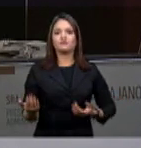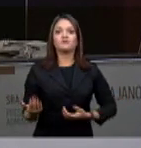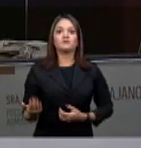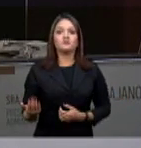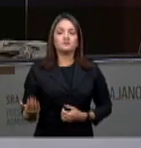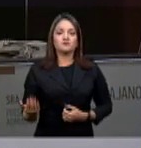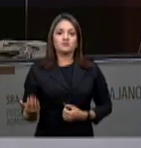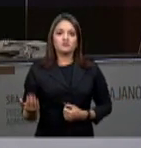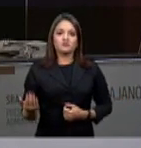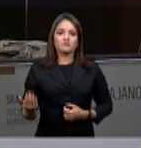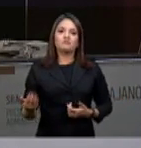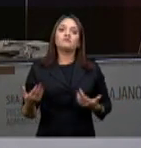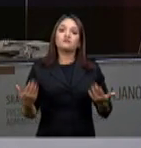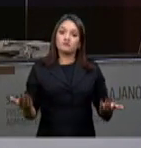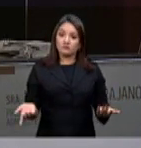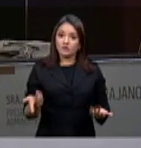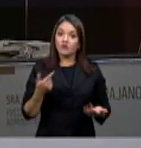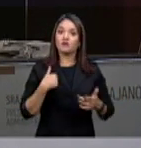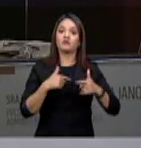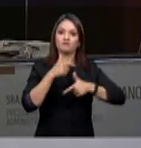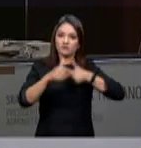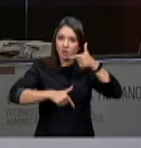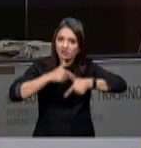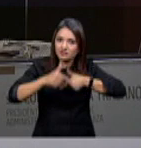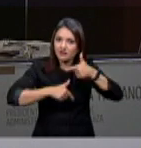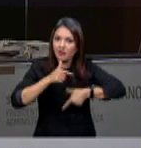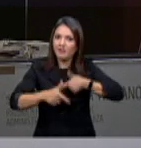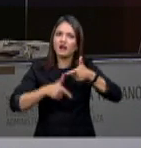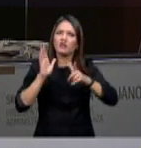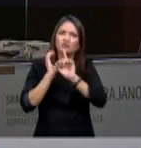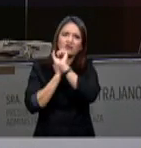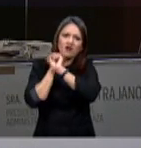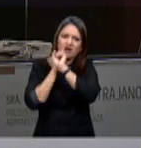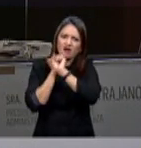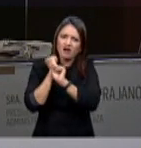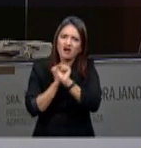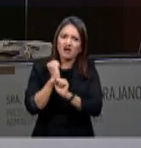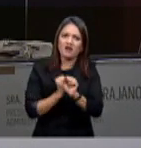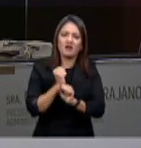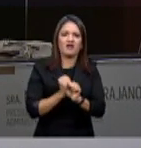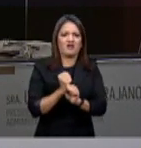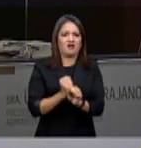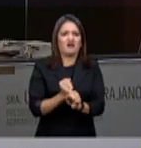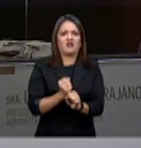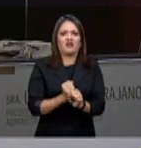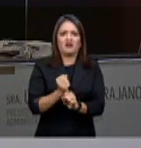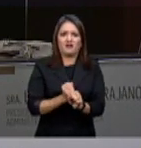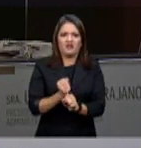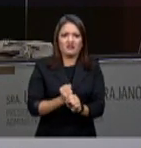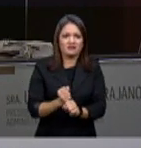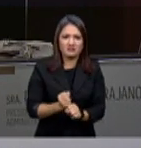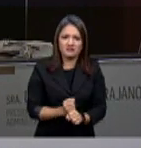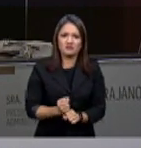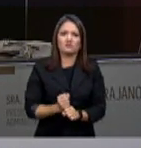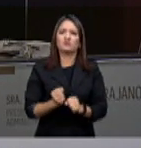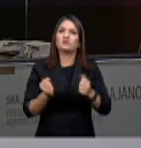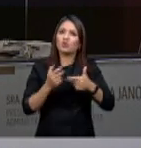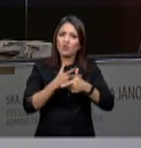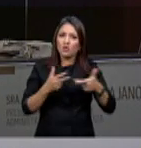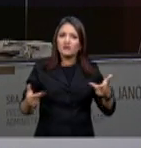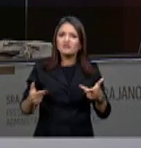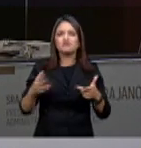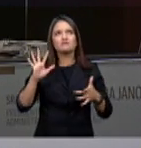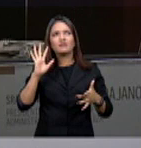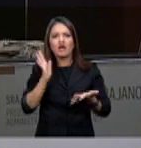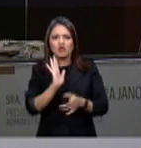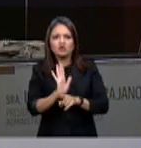eu digo que eu tenho trabalhado muito muito a muitos anos com pérolas para poder tirar os embaraços e o